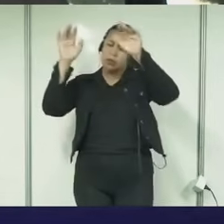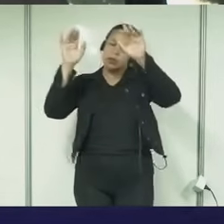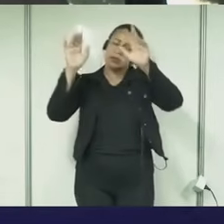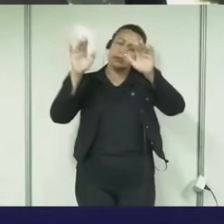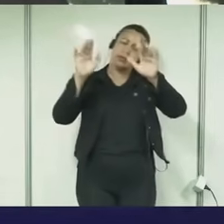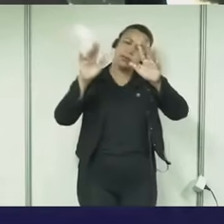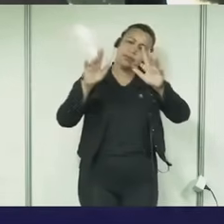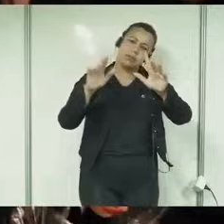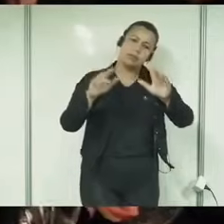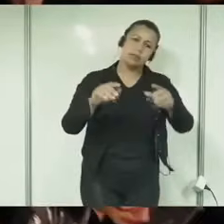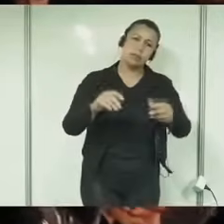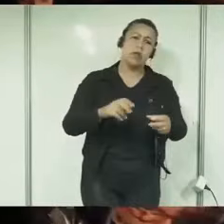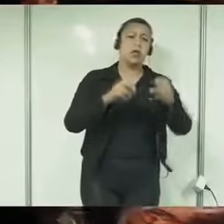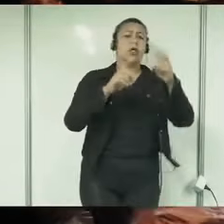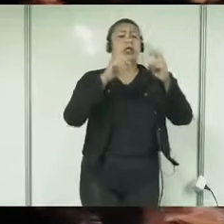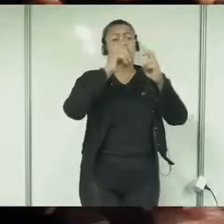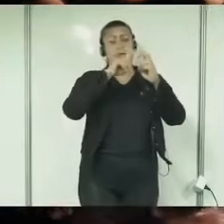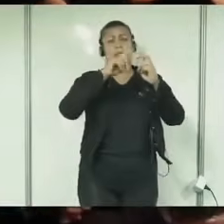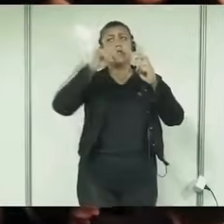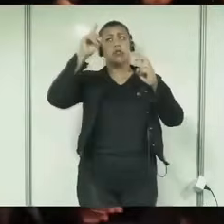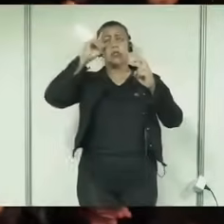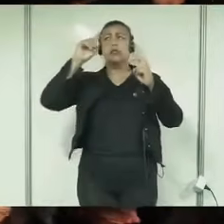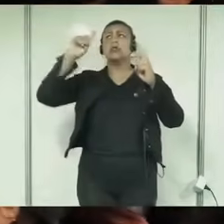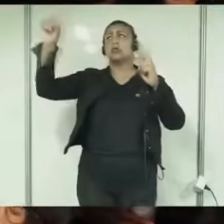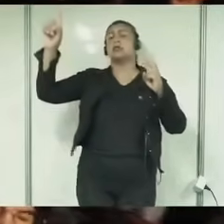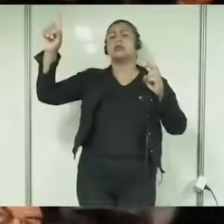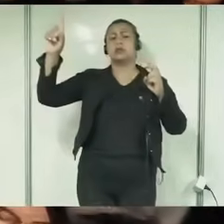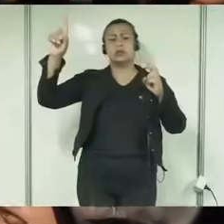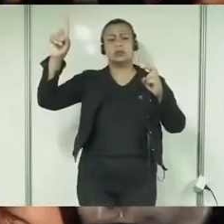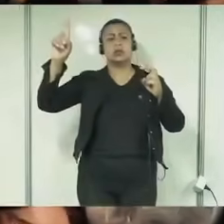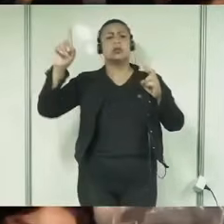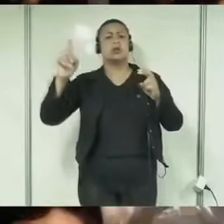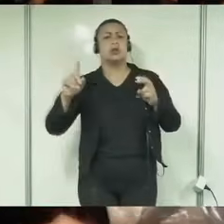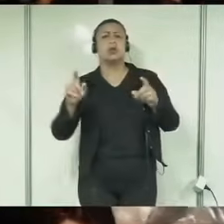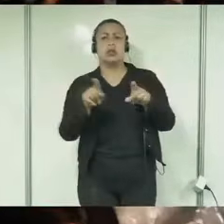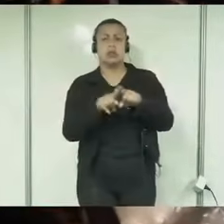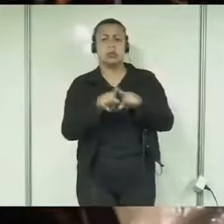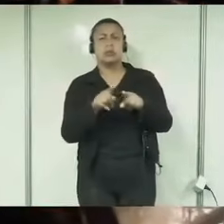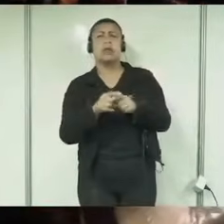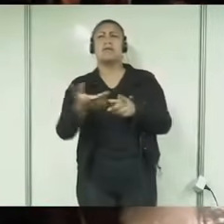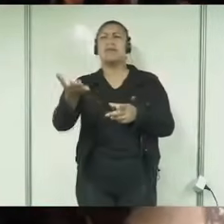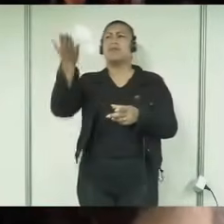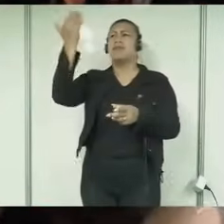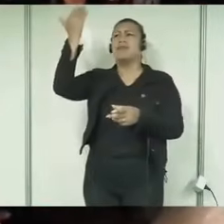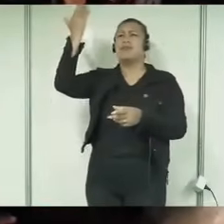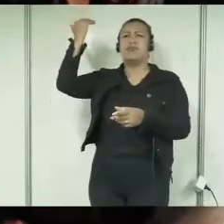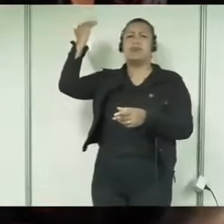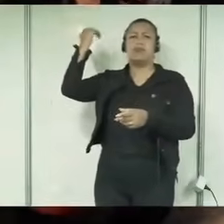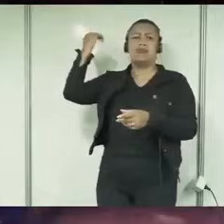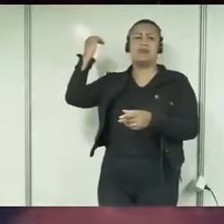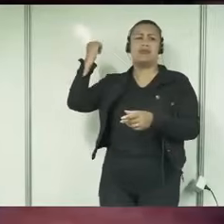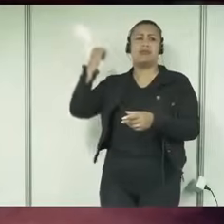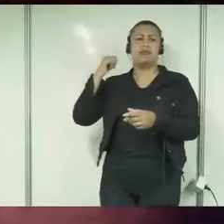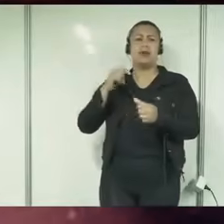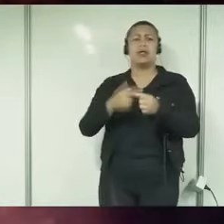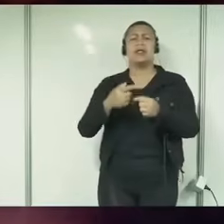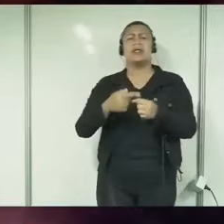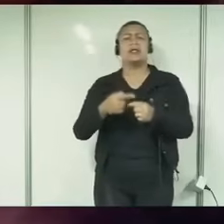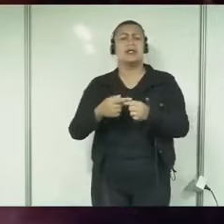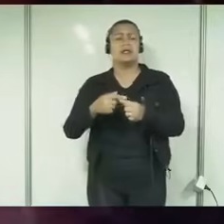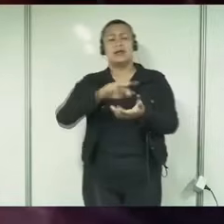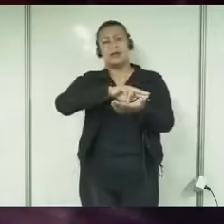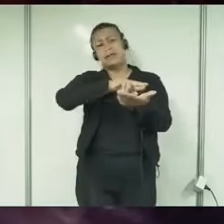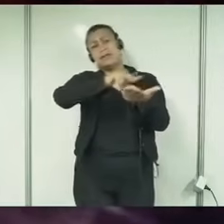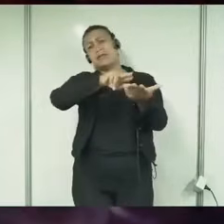dias aconteceram várias coisas, desde começando lá no sul, aquelas enchentes, mas depois na Líbia, mais de 10